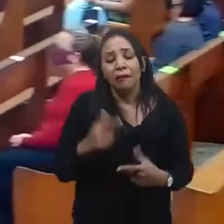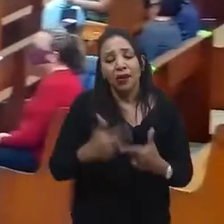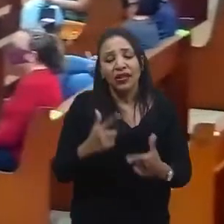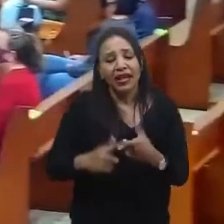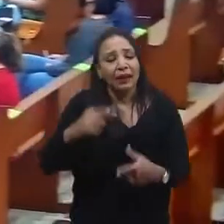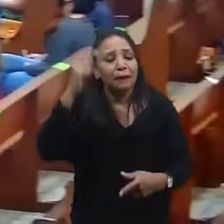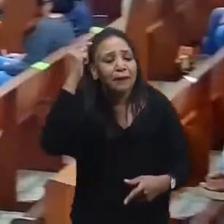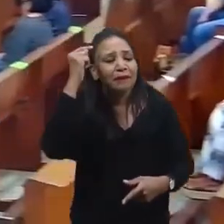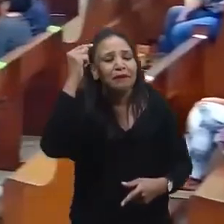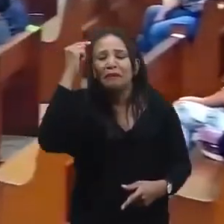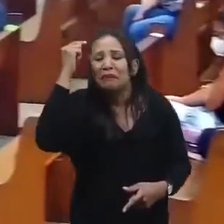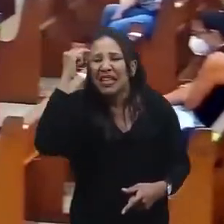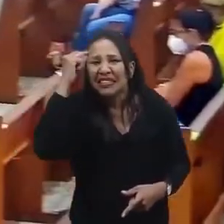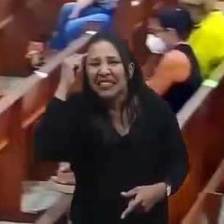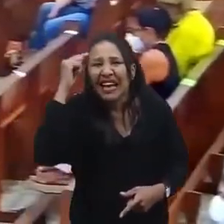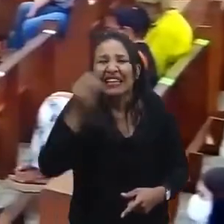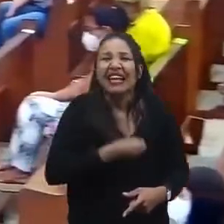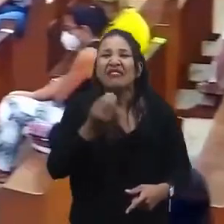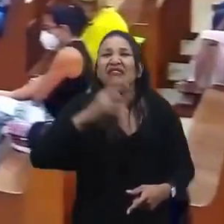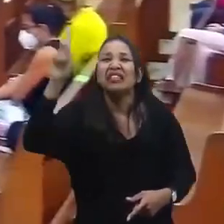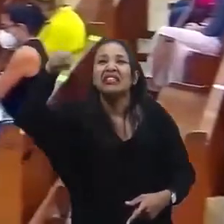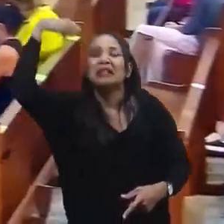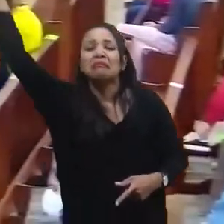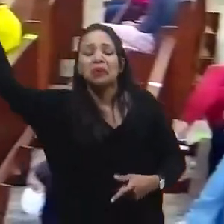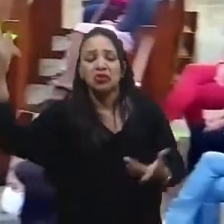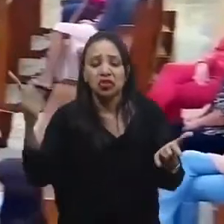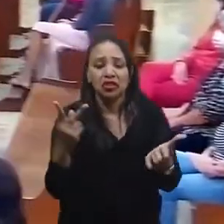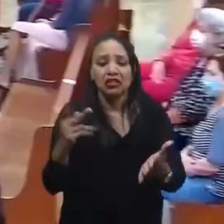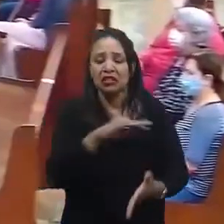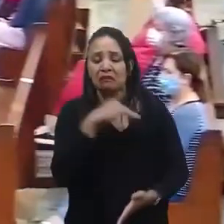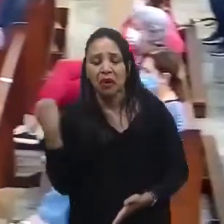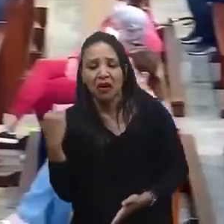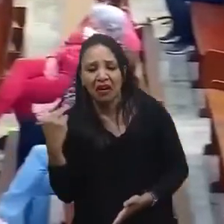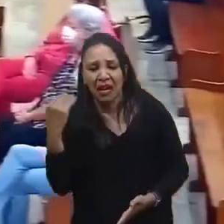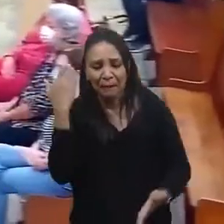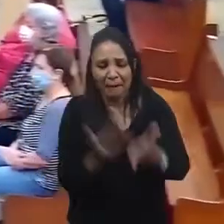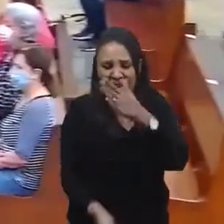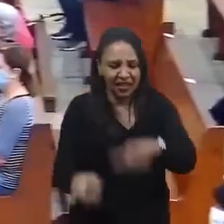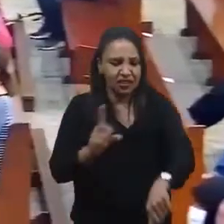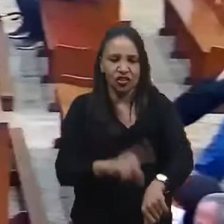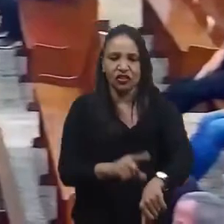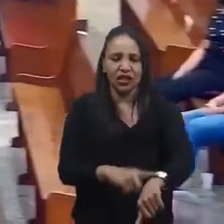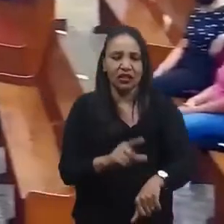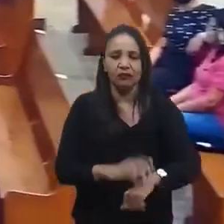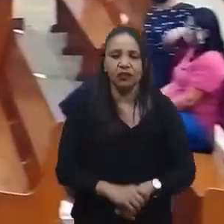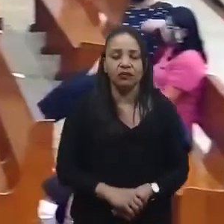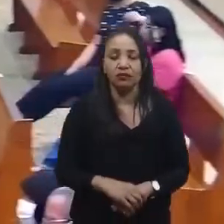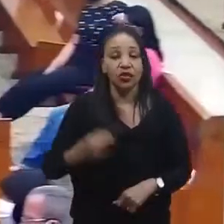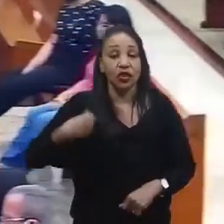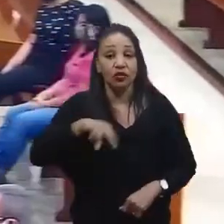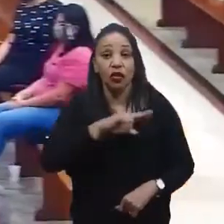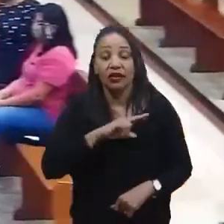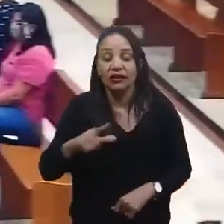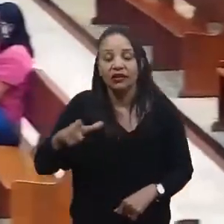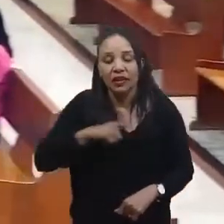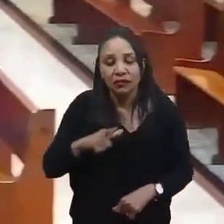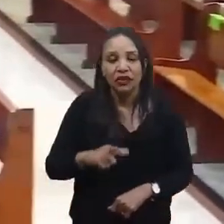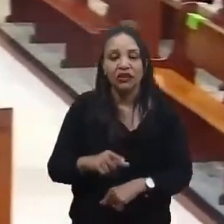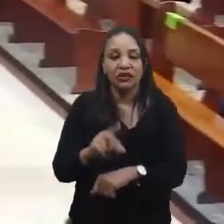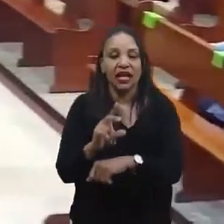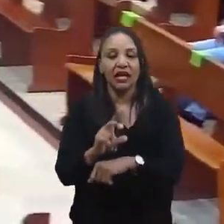e nós temos é porque nós não Acordamos para a vida não não despertamos